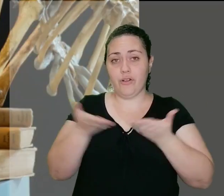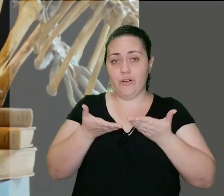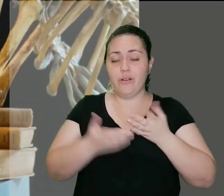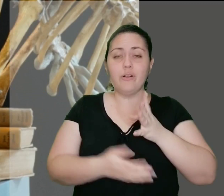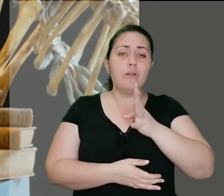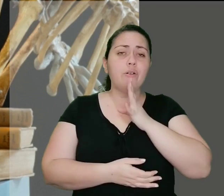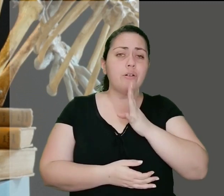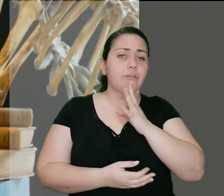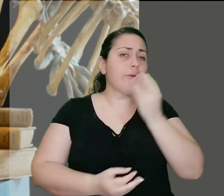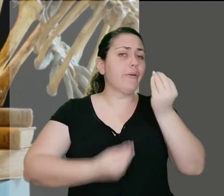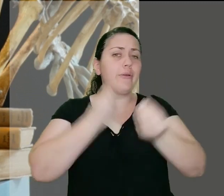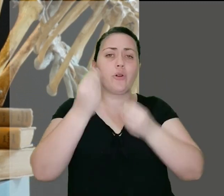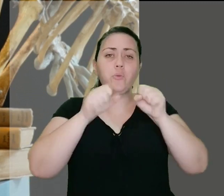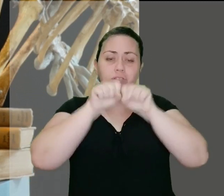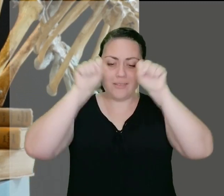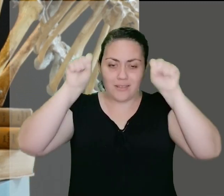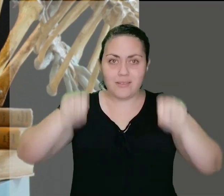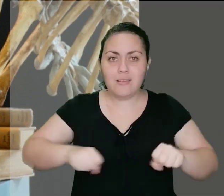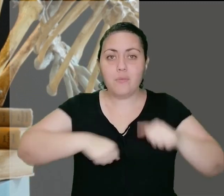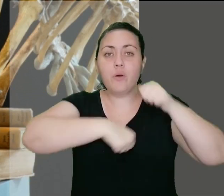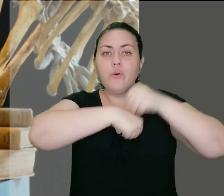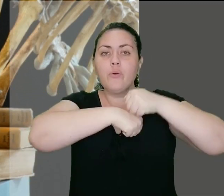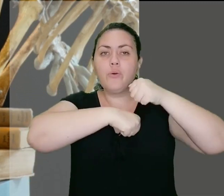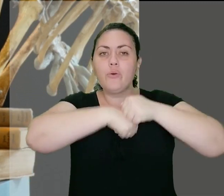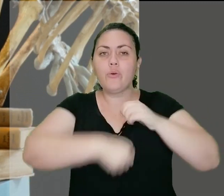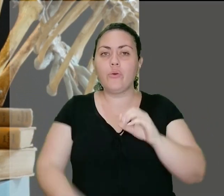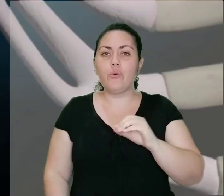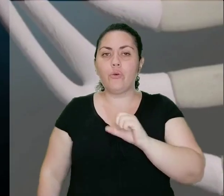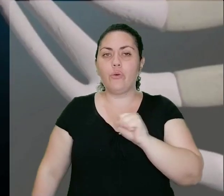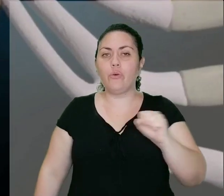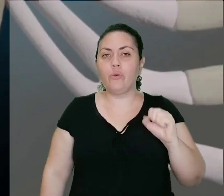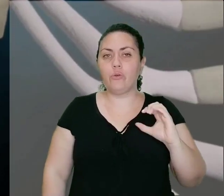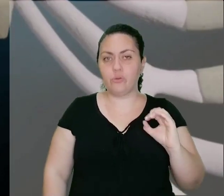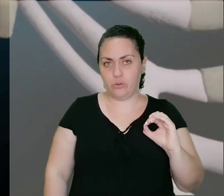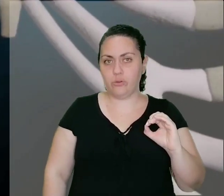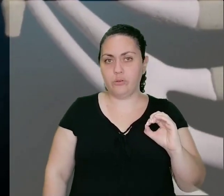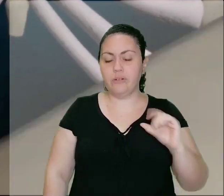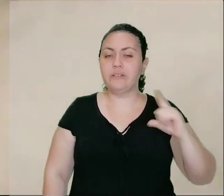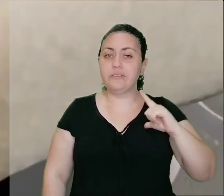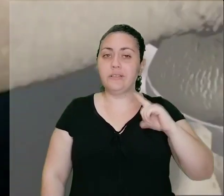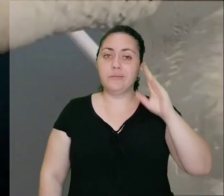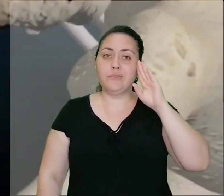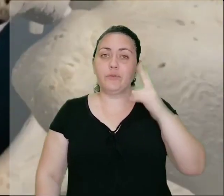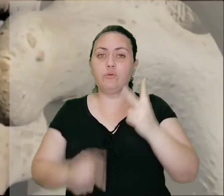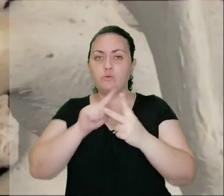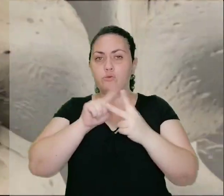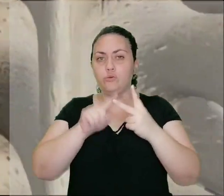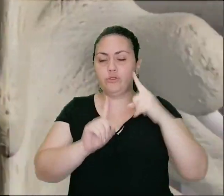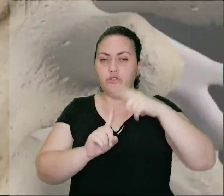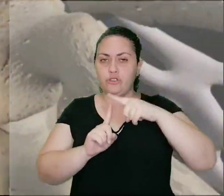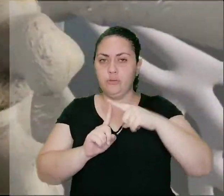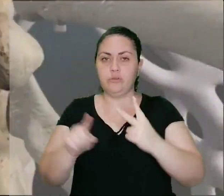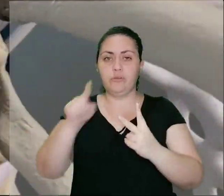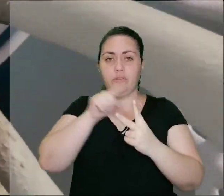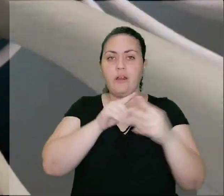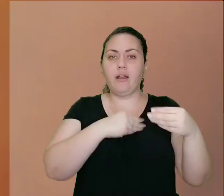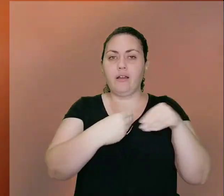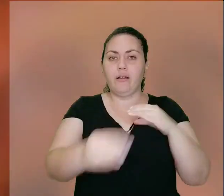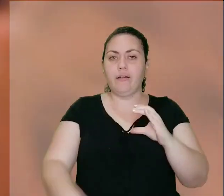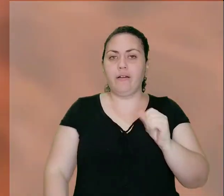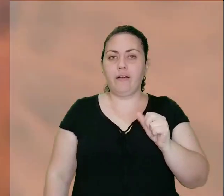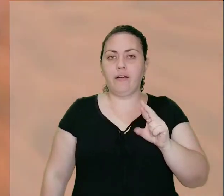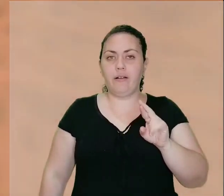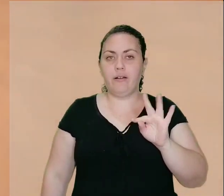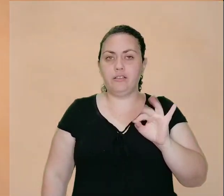Agora, vamos conhecer um pouco do nosso sistema esquelético. Ele é formado basicamente por dois componentes, cartilagem e